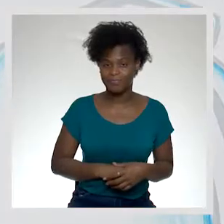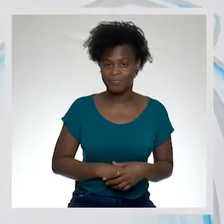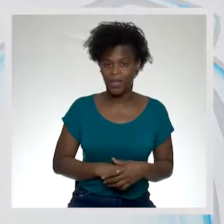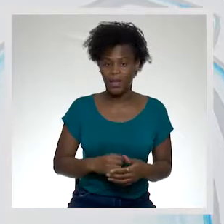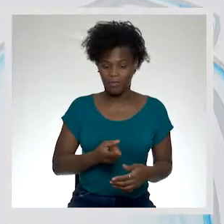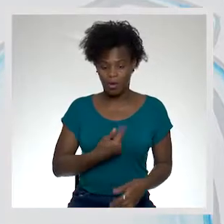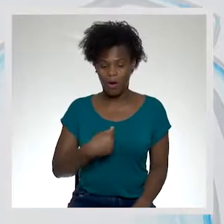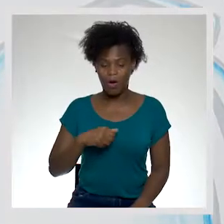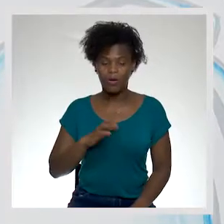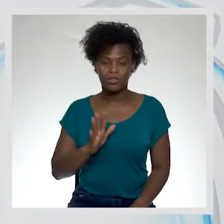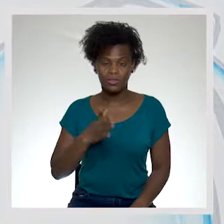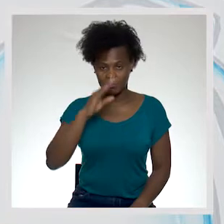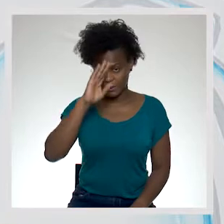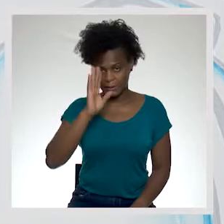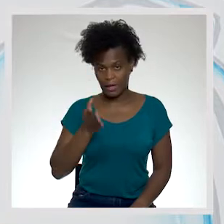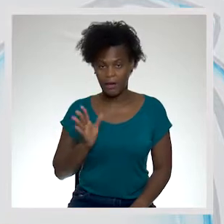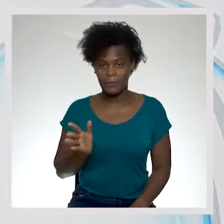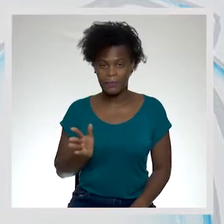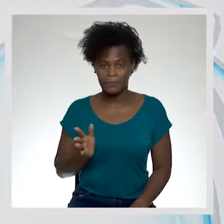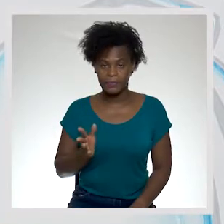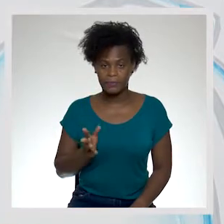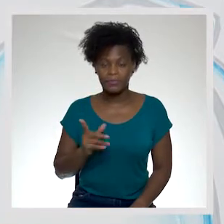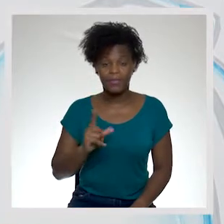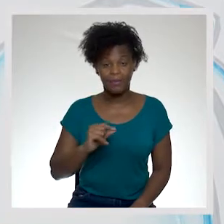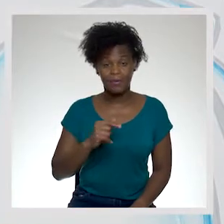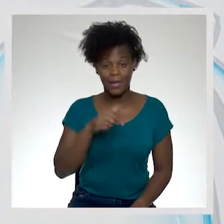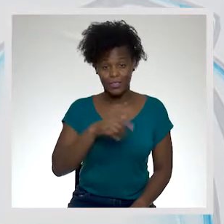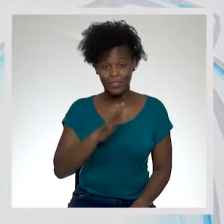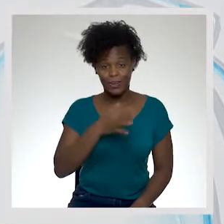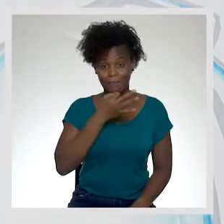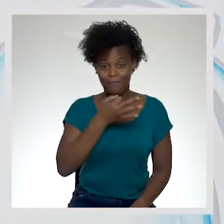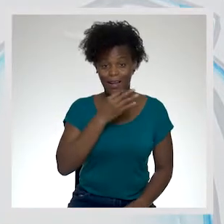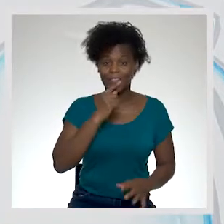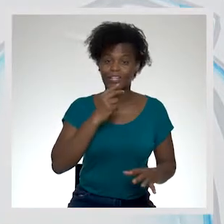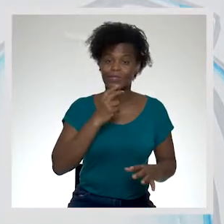Como sabemos, já falámos aqui dos recursos